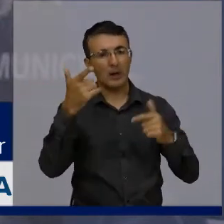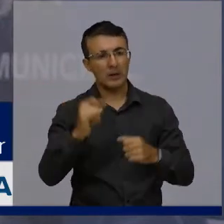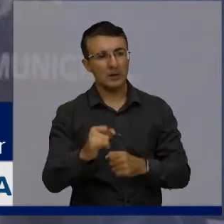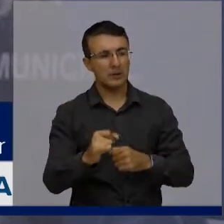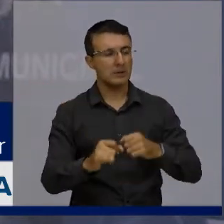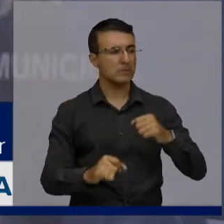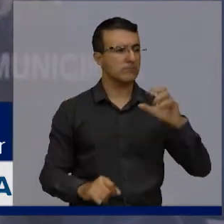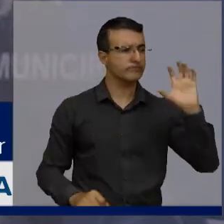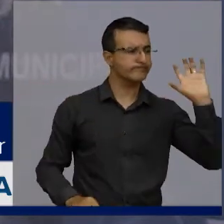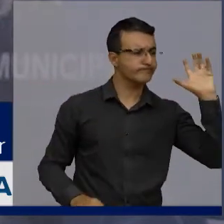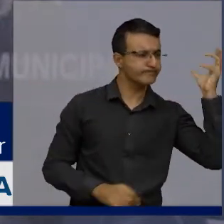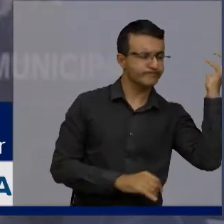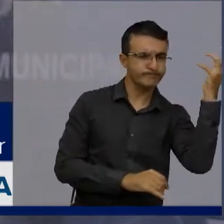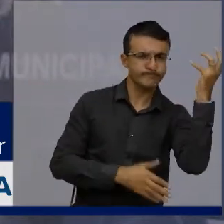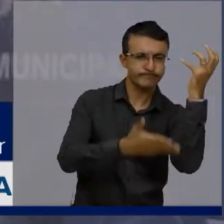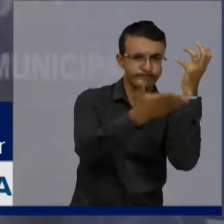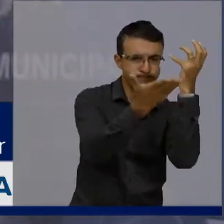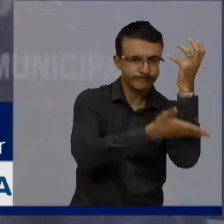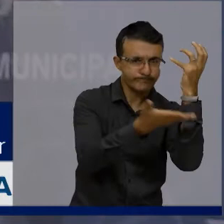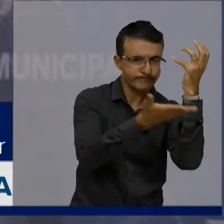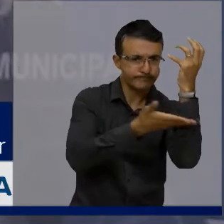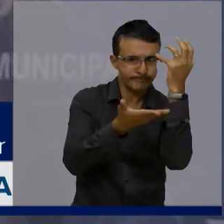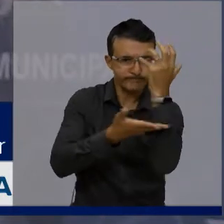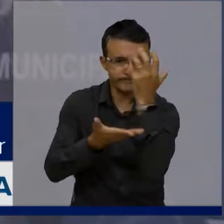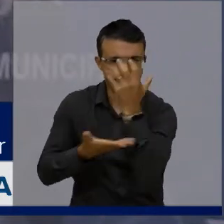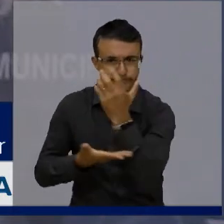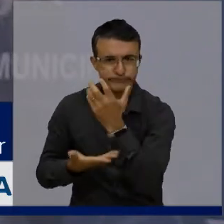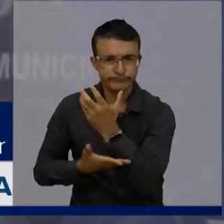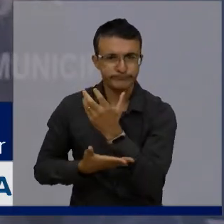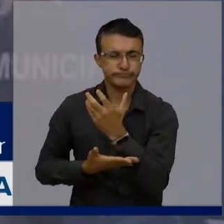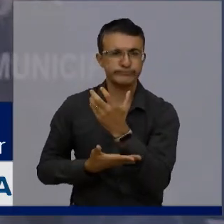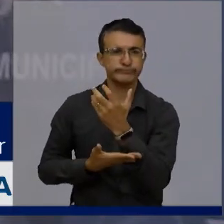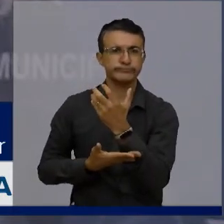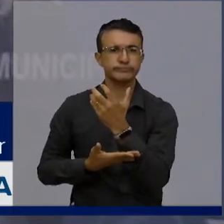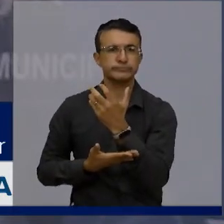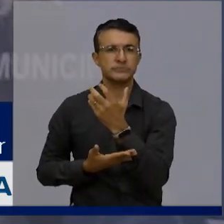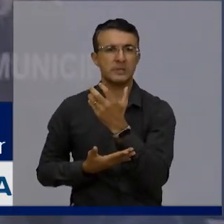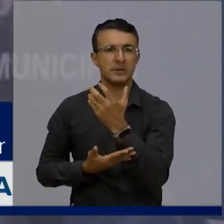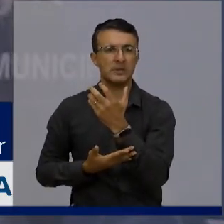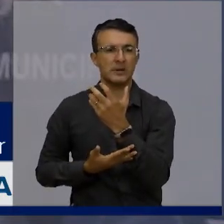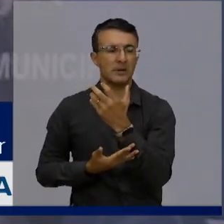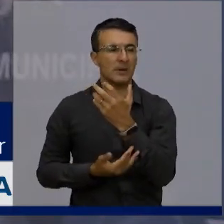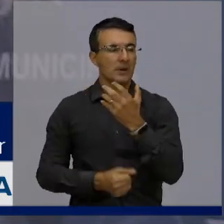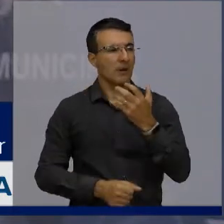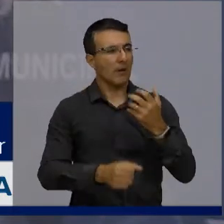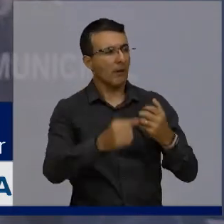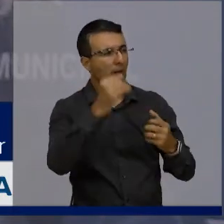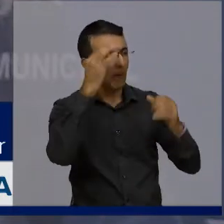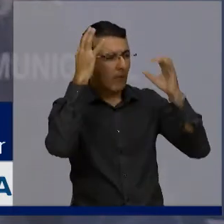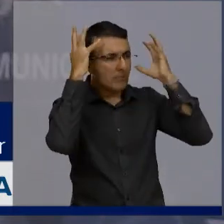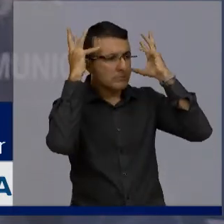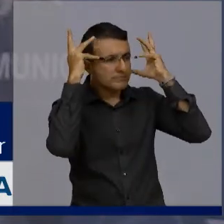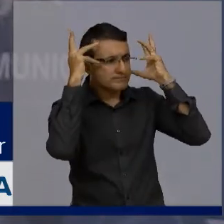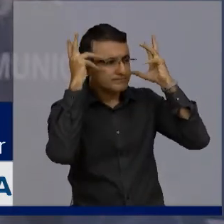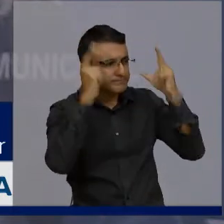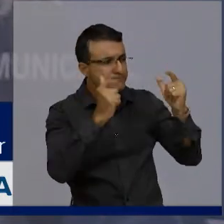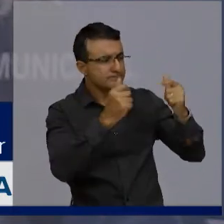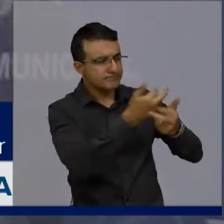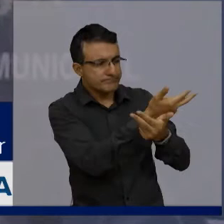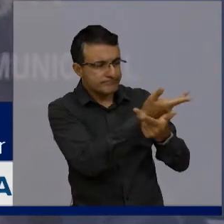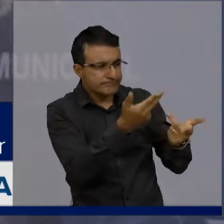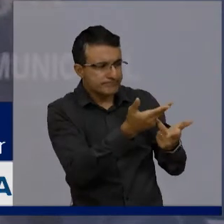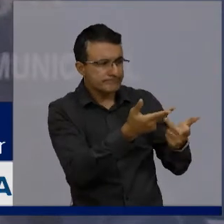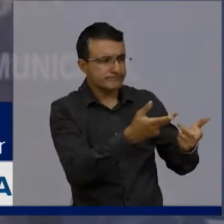animais silvestres e o surgimento de doenças emergentes é muito bem estabelecida. Mesmo assim,